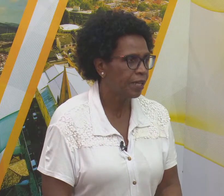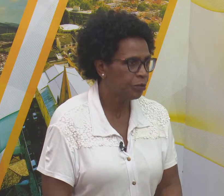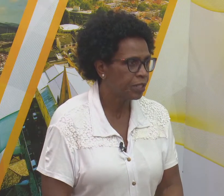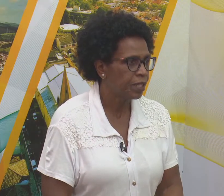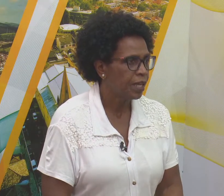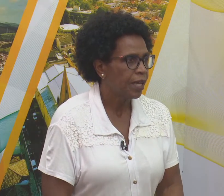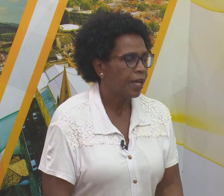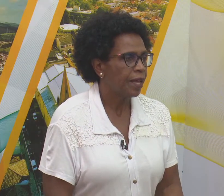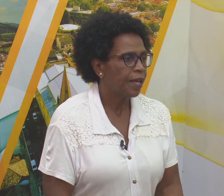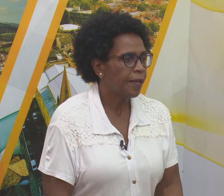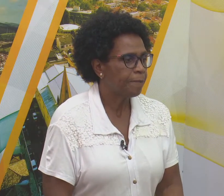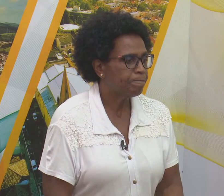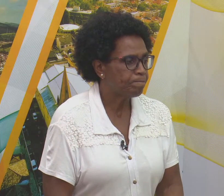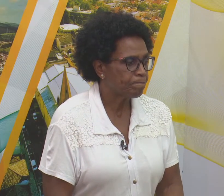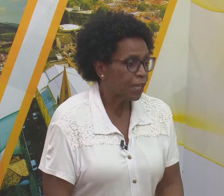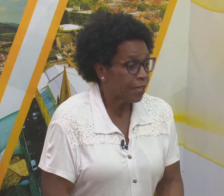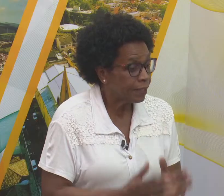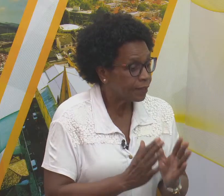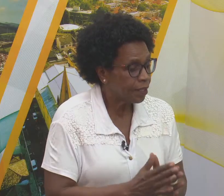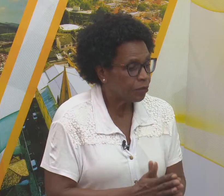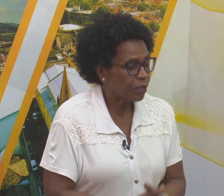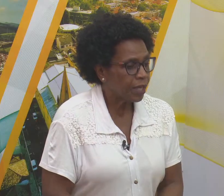para ela é ruim.